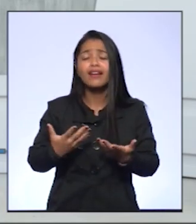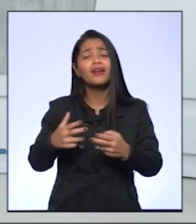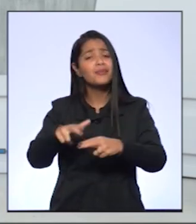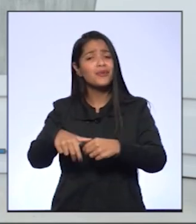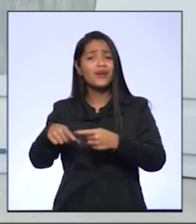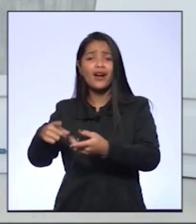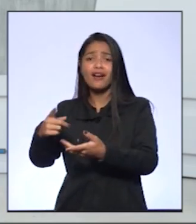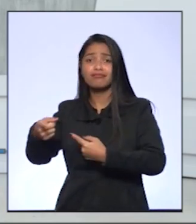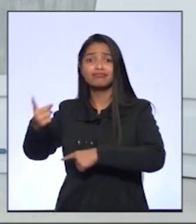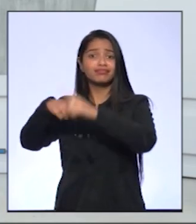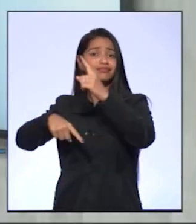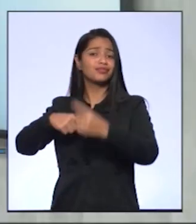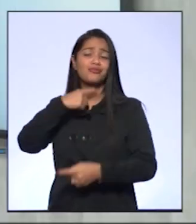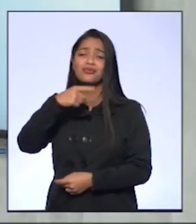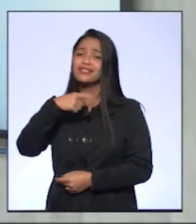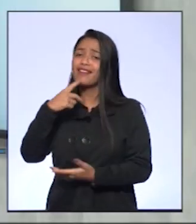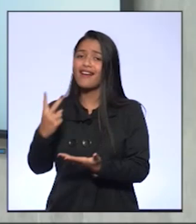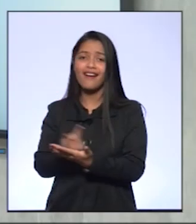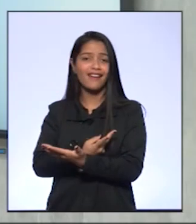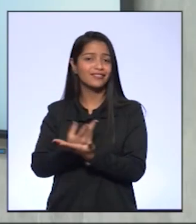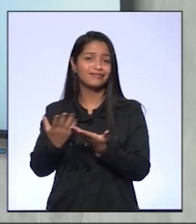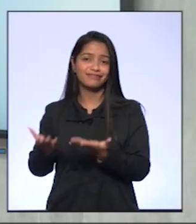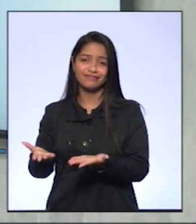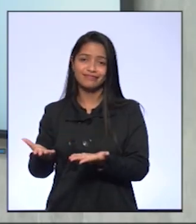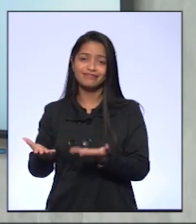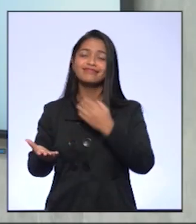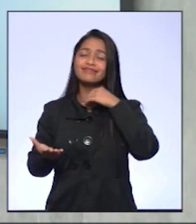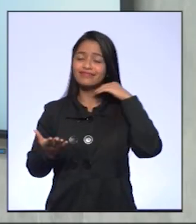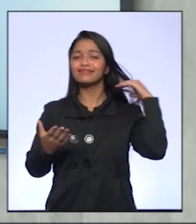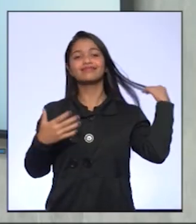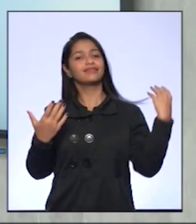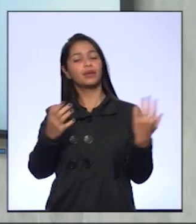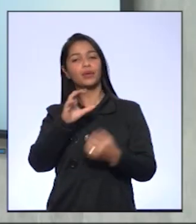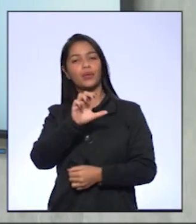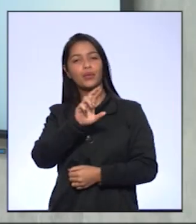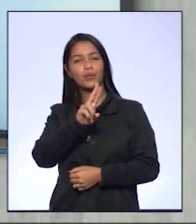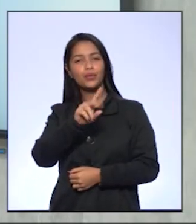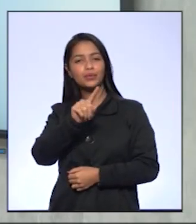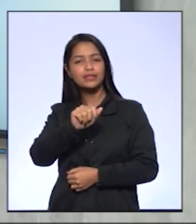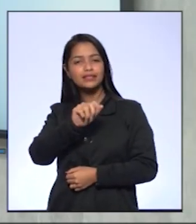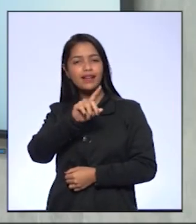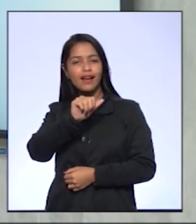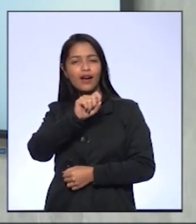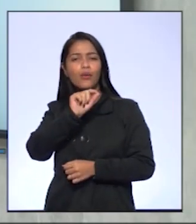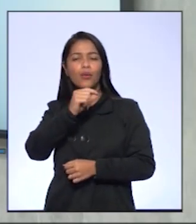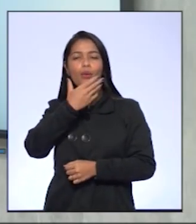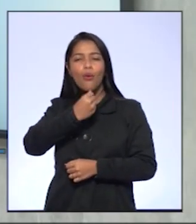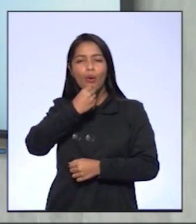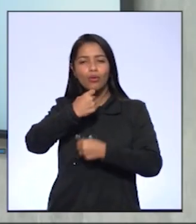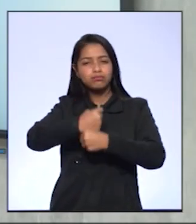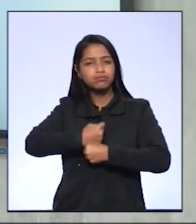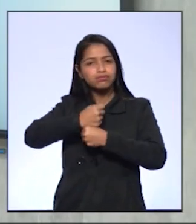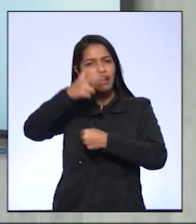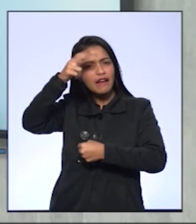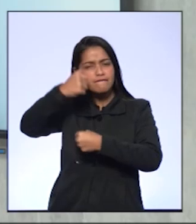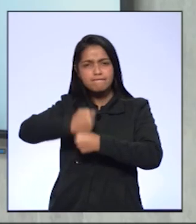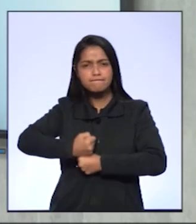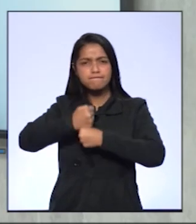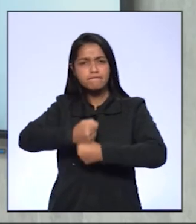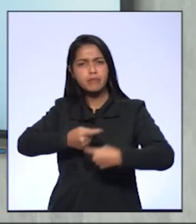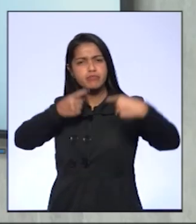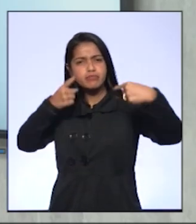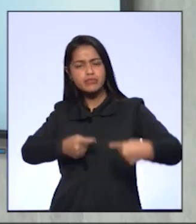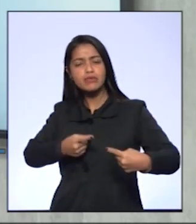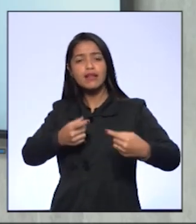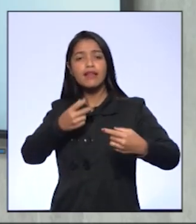Gente, presta atenção no que eu vou te falar. As cruzadas, que são os cavaleiros feudais indo combater, tentar dominar a Terra Santa, bater no Império Turco